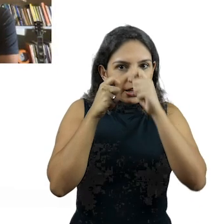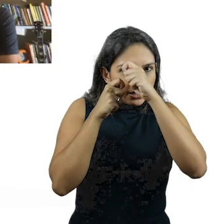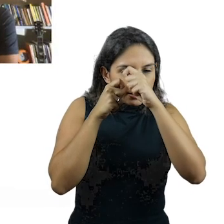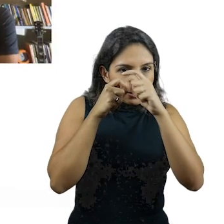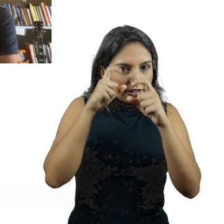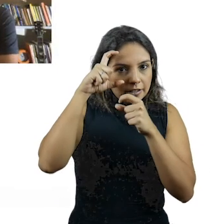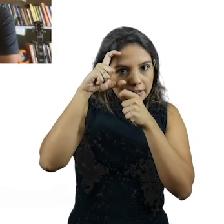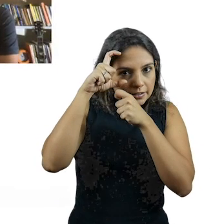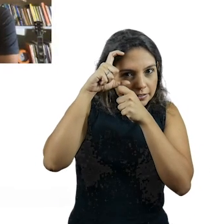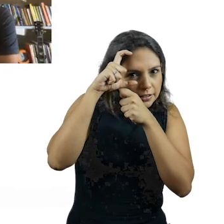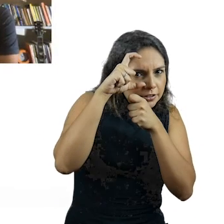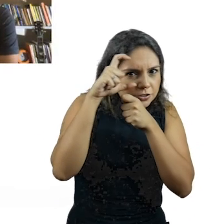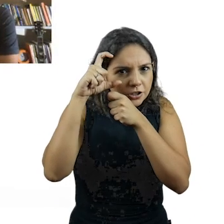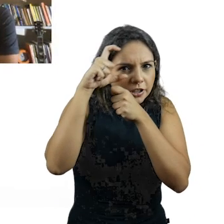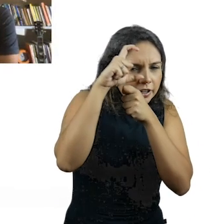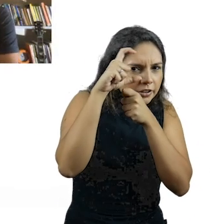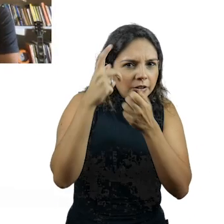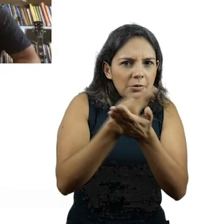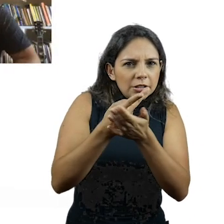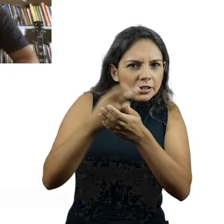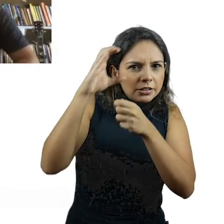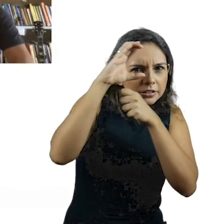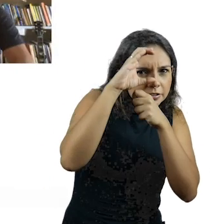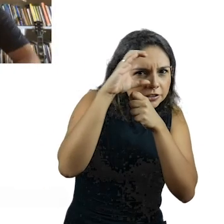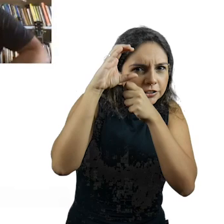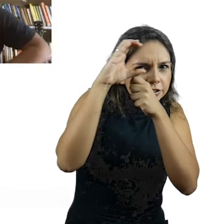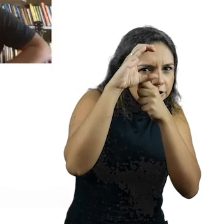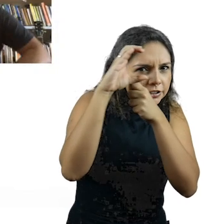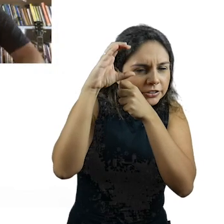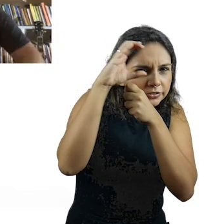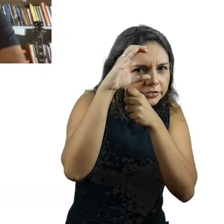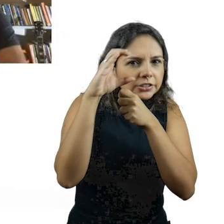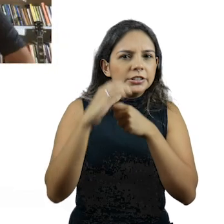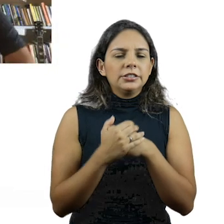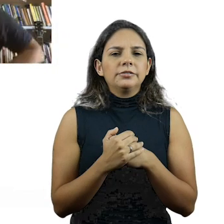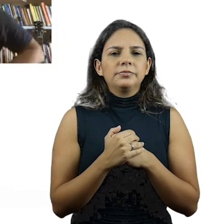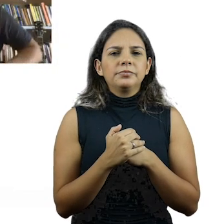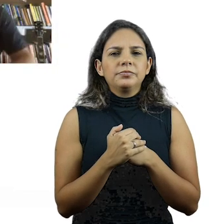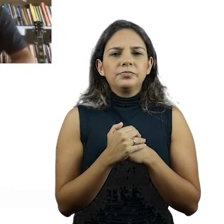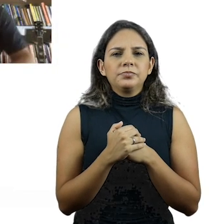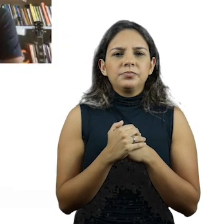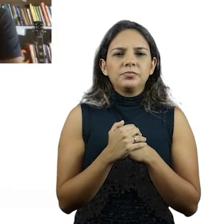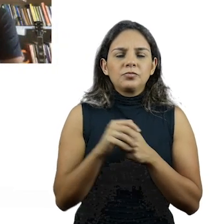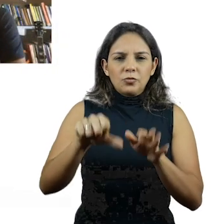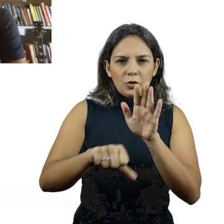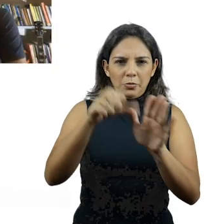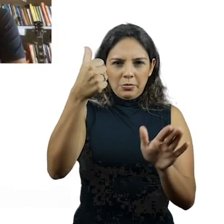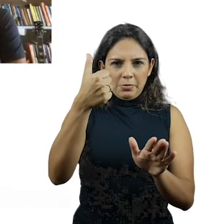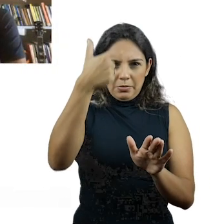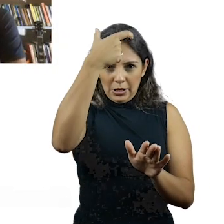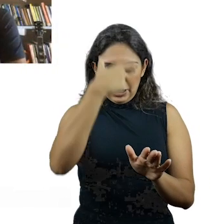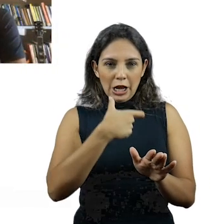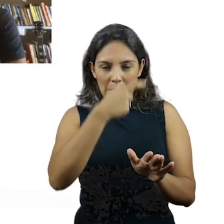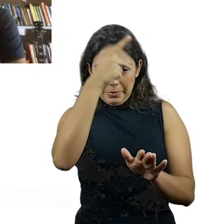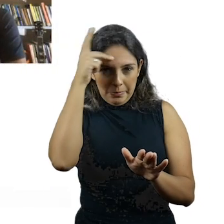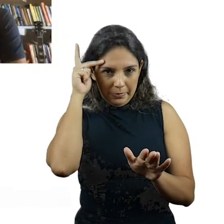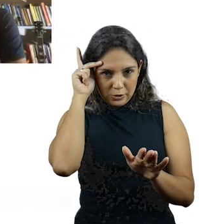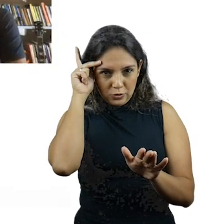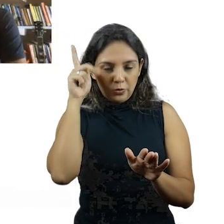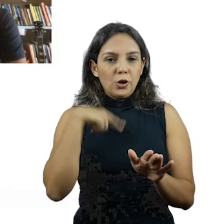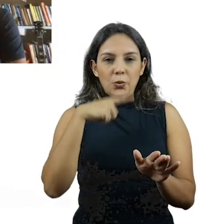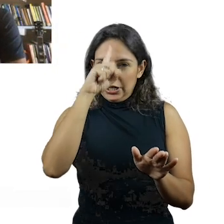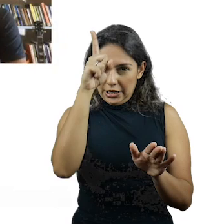detetive paulistano, um detetive um pouco diferente, meio existencialista, assim, foi meu primeiro personagem, né? Meus 2 primeiros livros